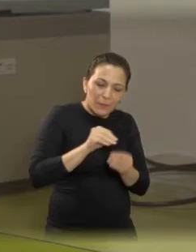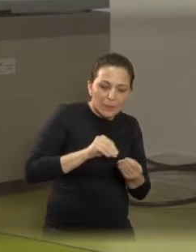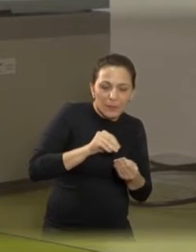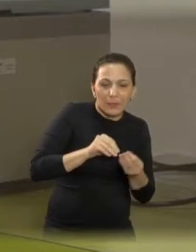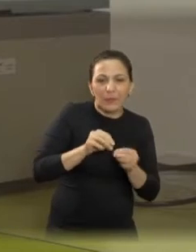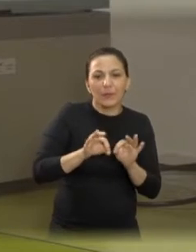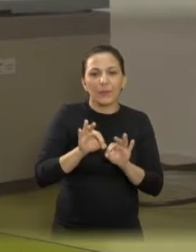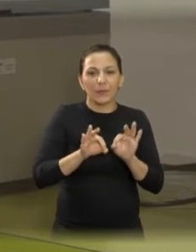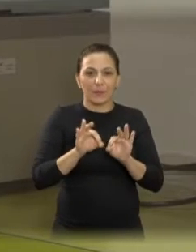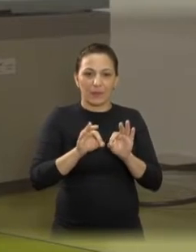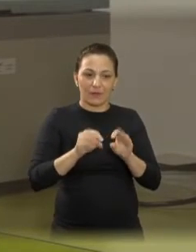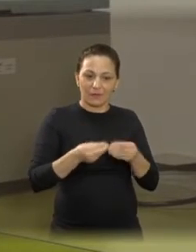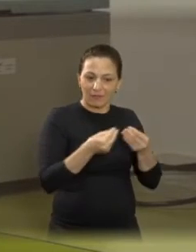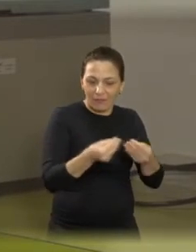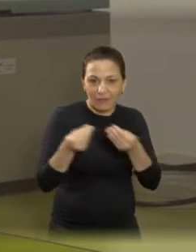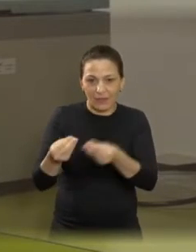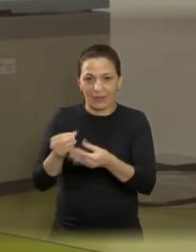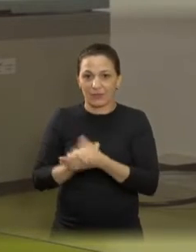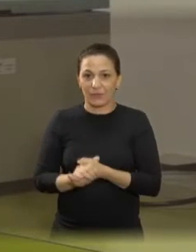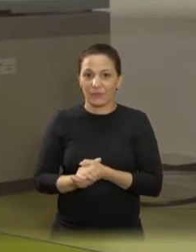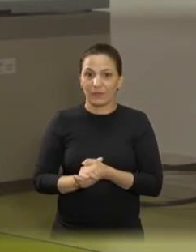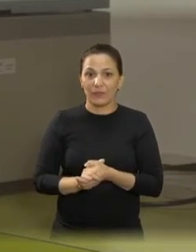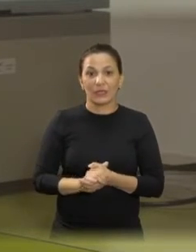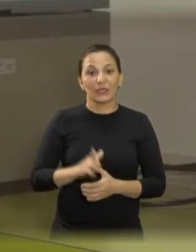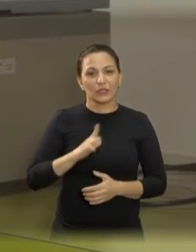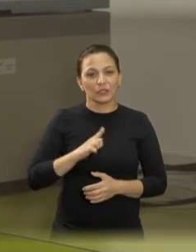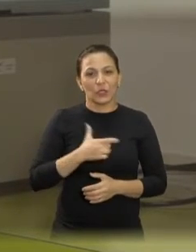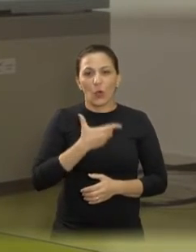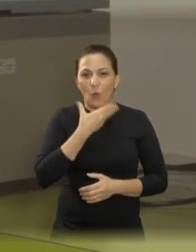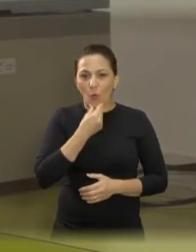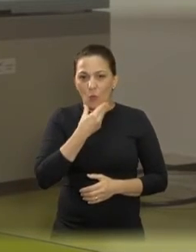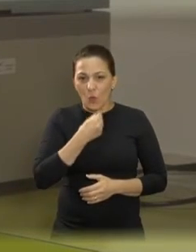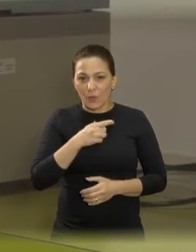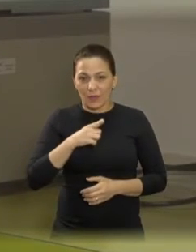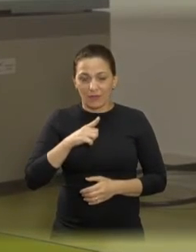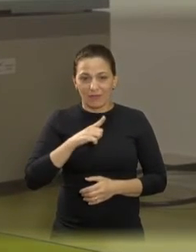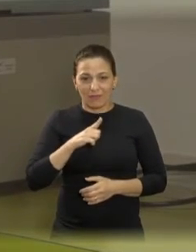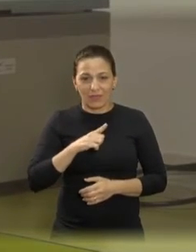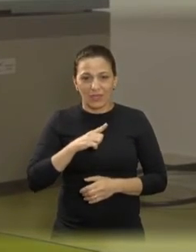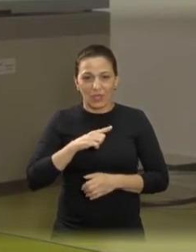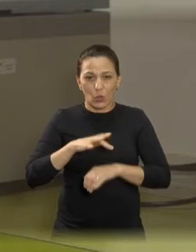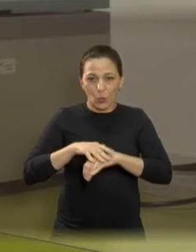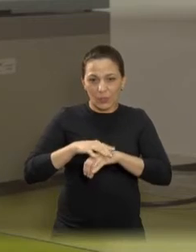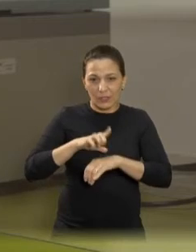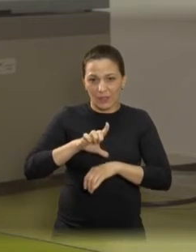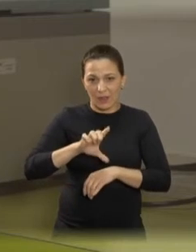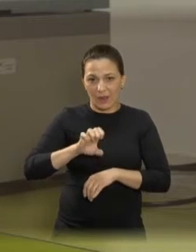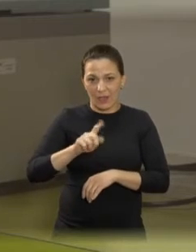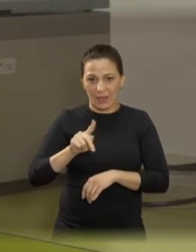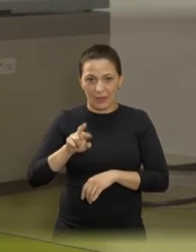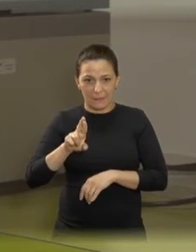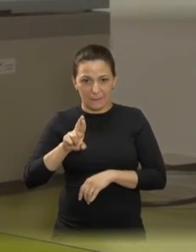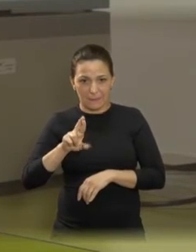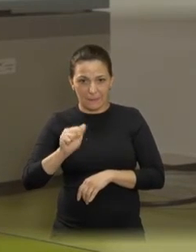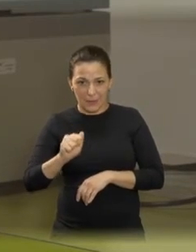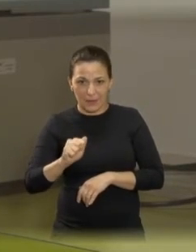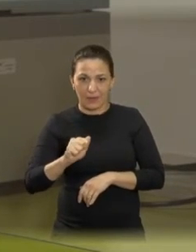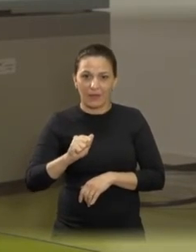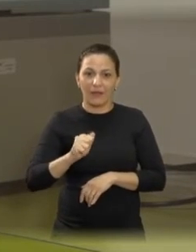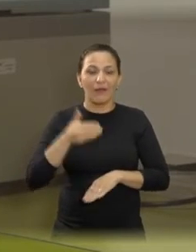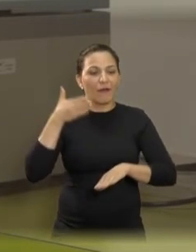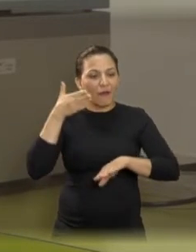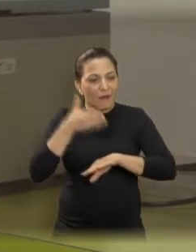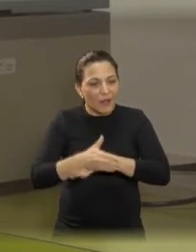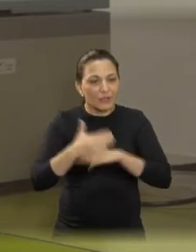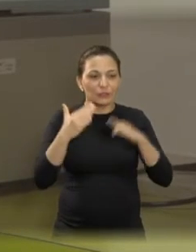sim. Eu acompanhei, por exemplo, um senhor que tinha lepra na perna, ulceração, né? E eu ia até a casa